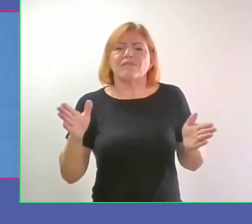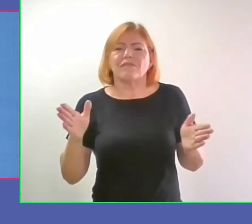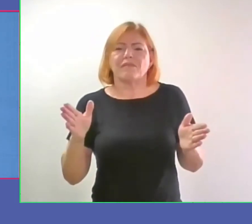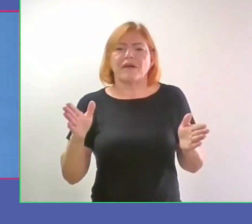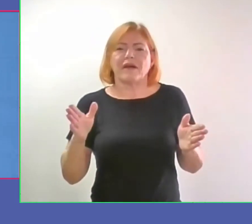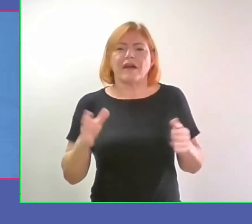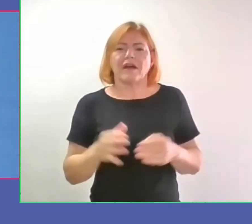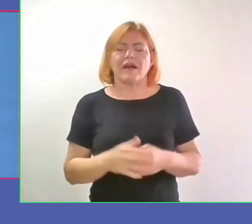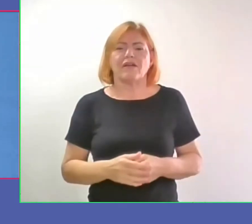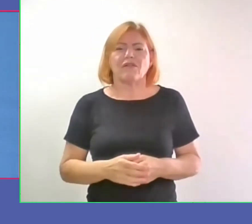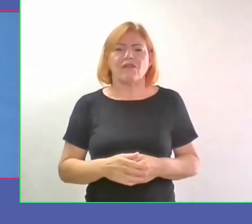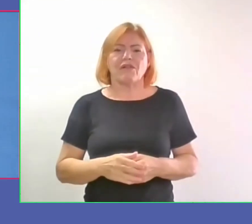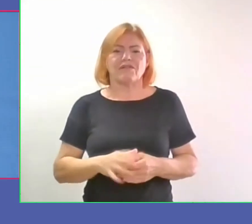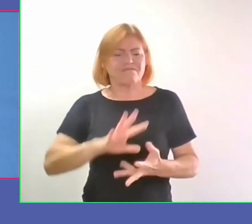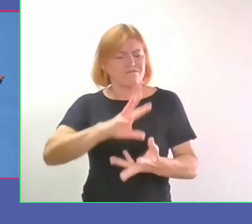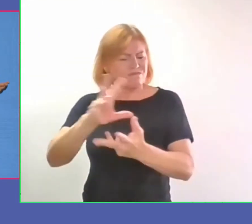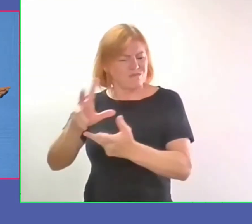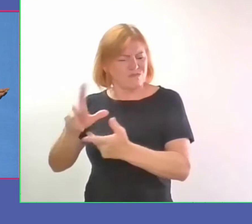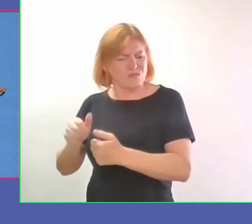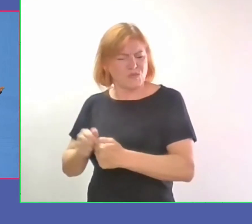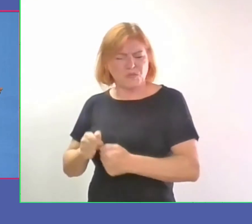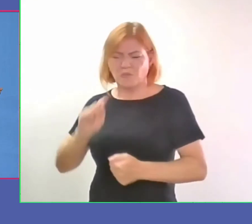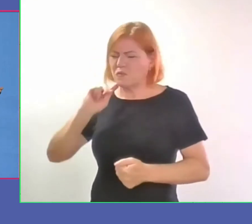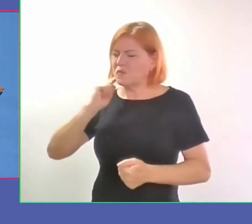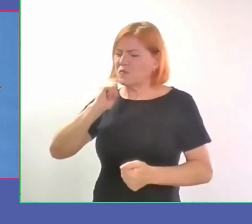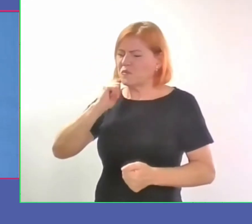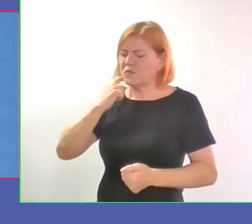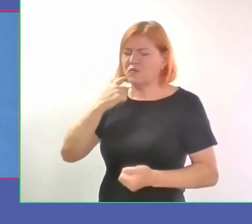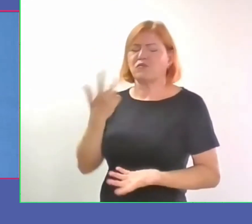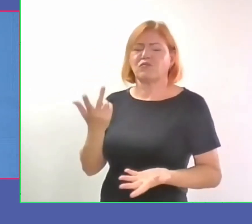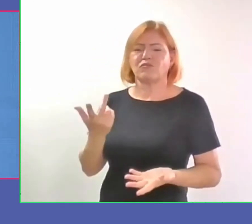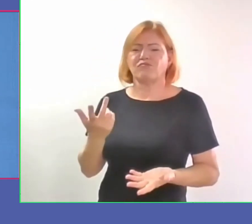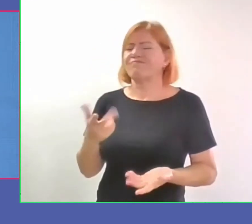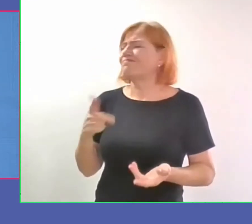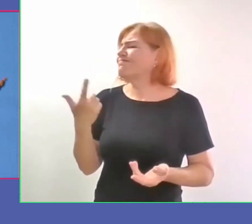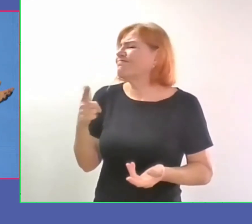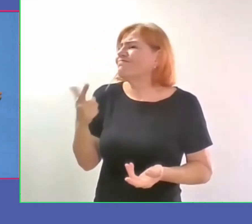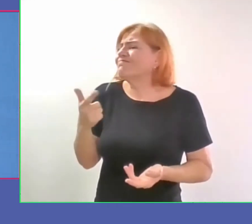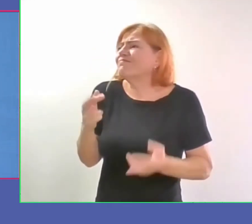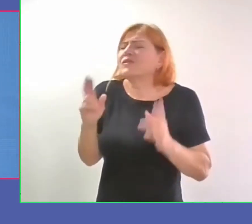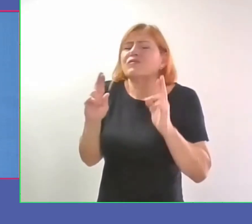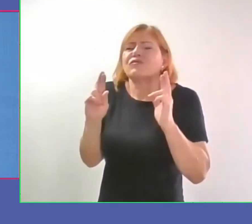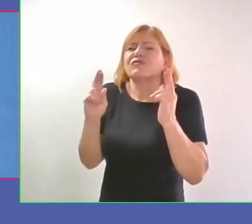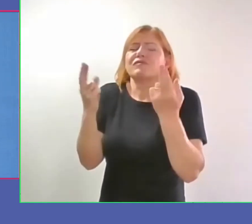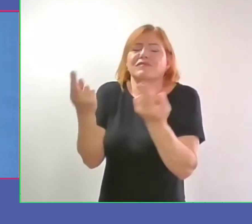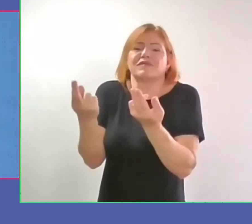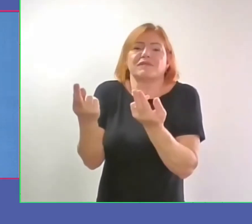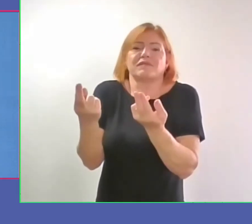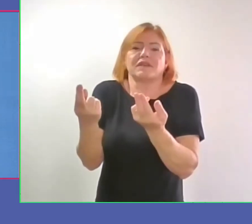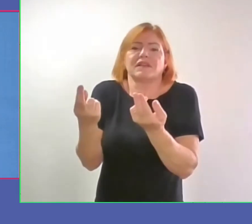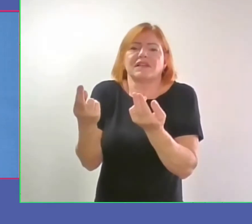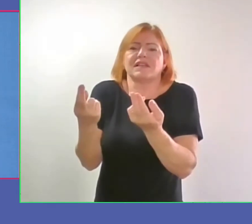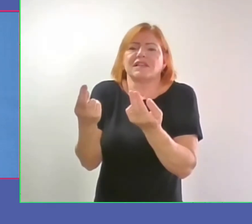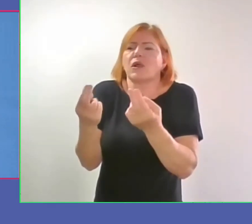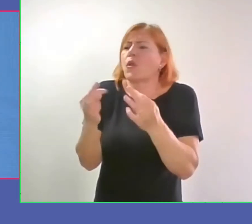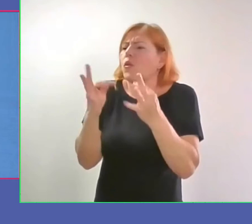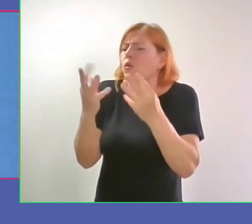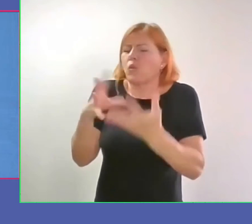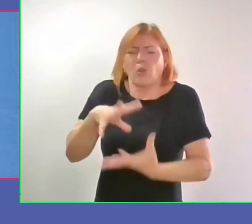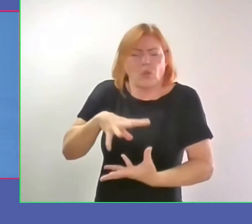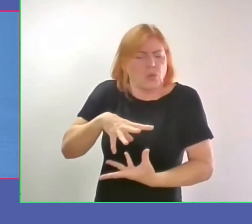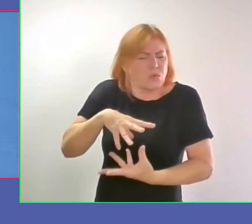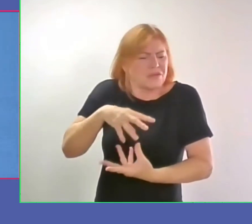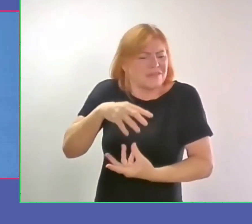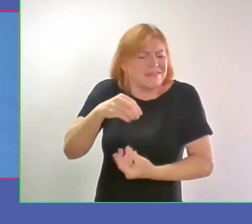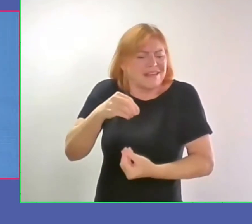corrupção, irmãos, nós não teríamos mais esperança, desfaleceria toda a alma desse mundo. Mas graças a Deus,